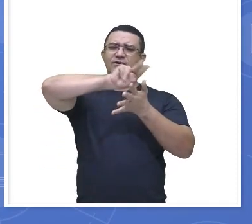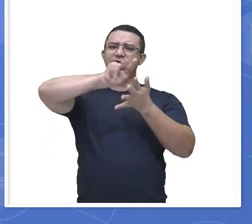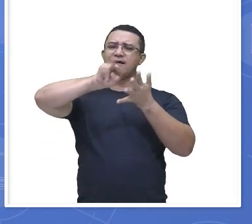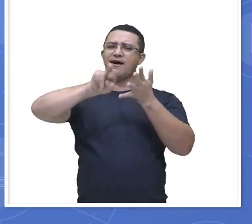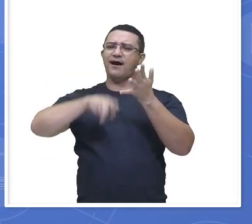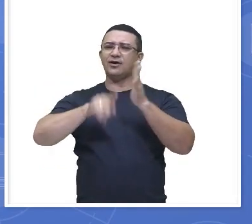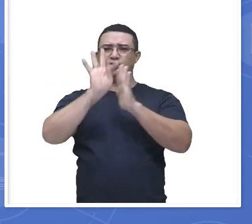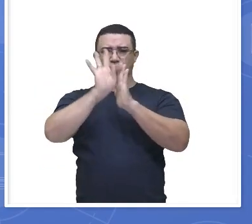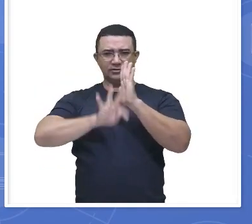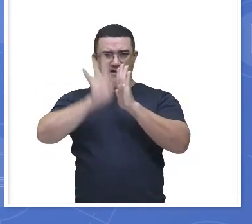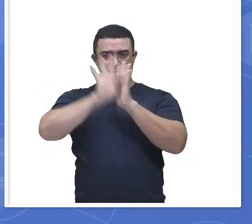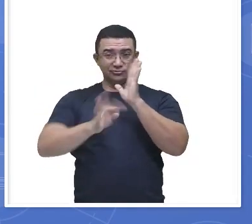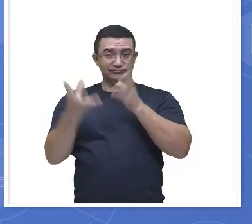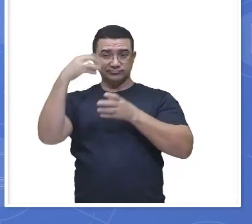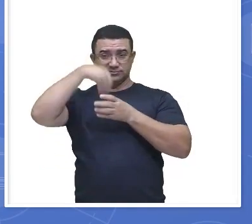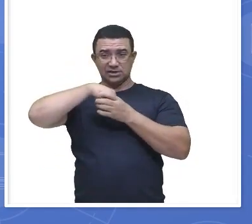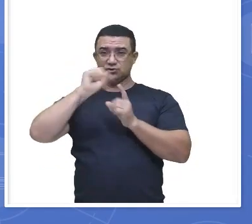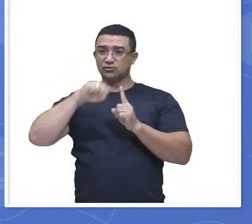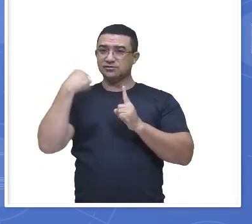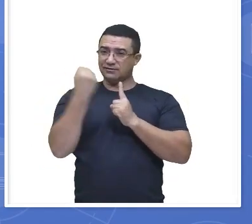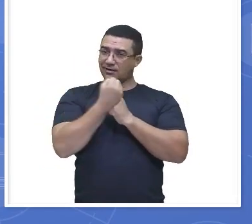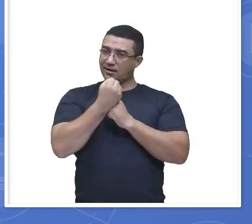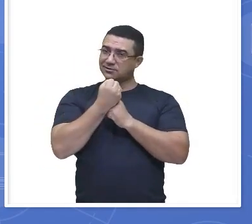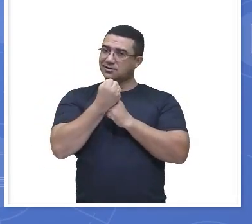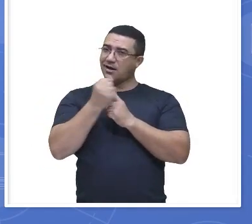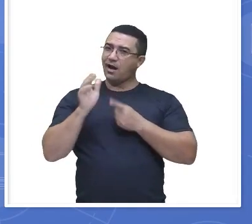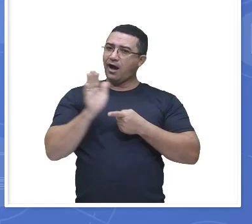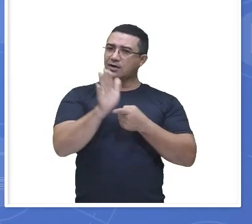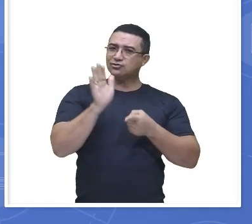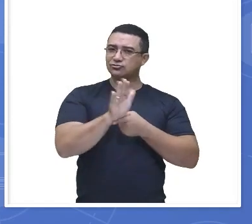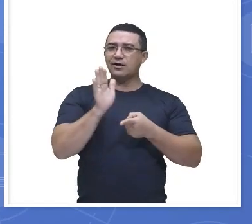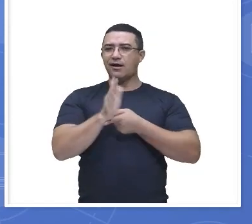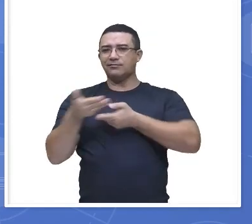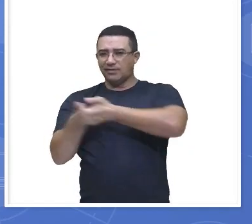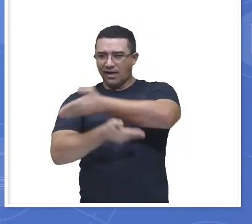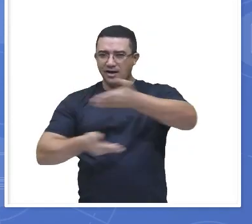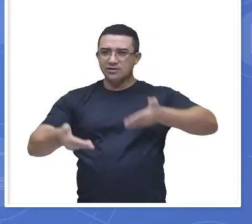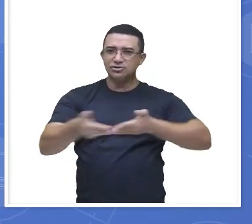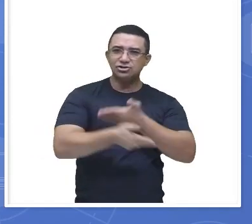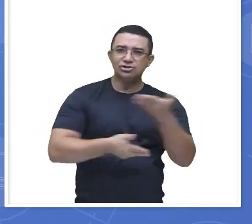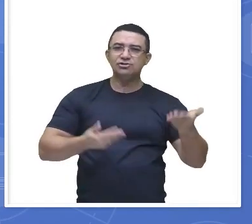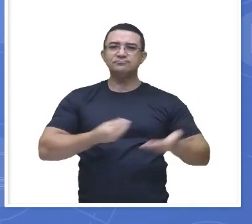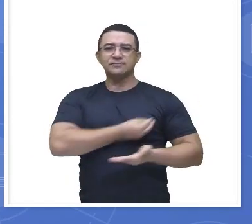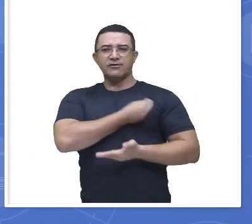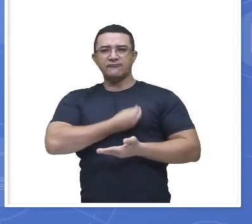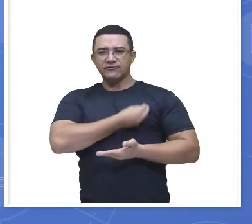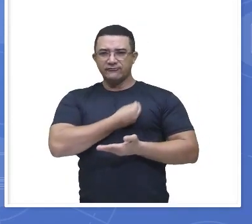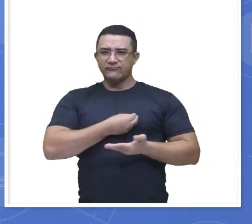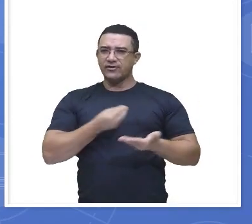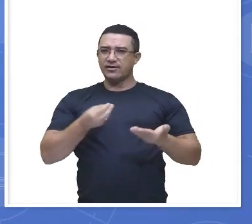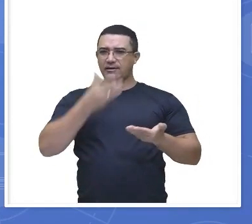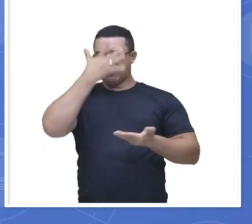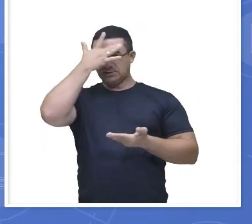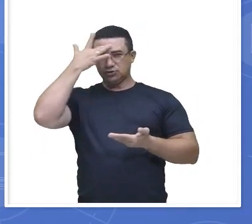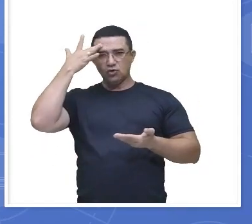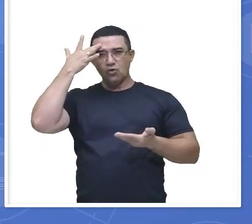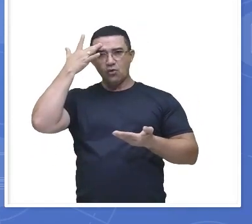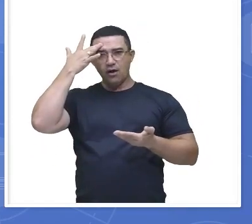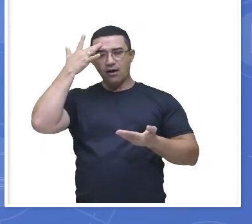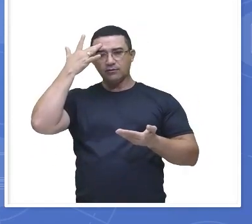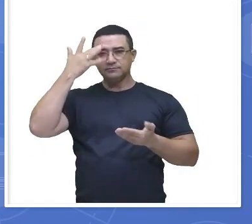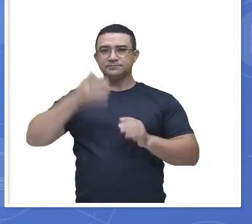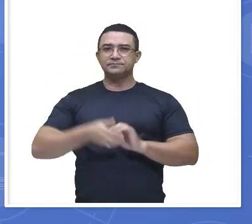aí na sociedade para nos ajudar a interagir e a conviver e dar conta das nossas necessidades e